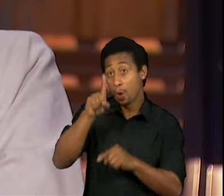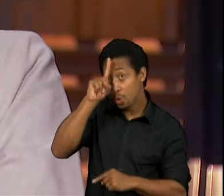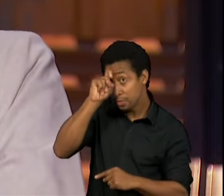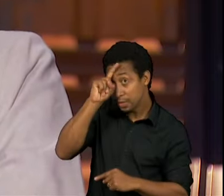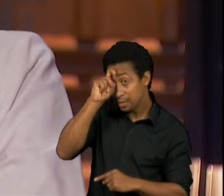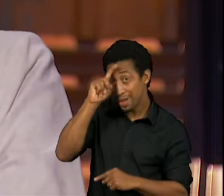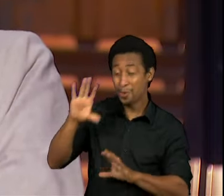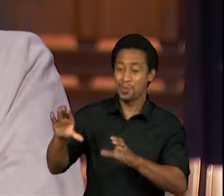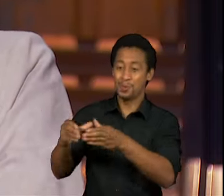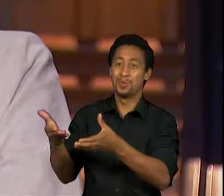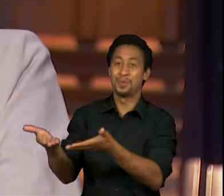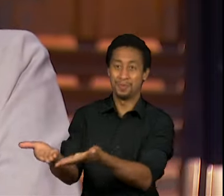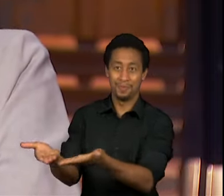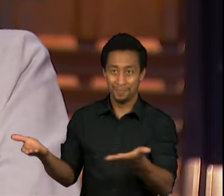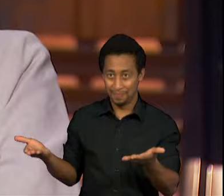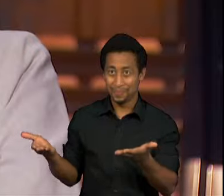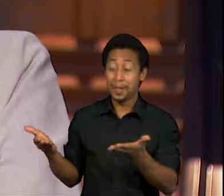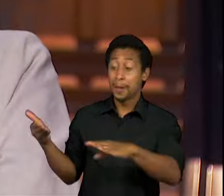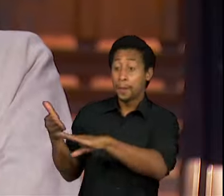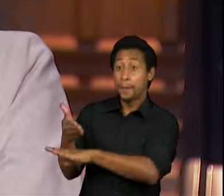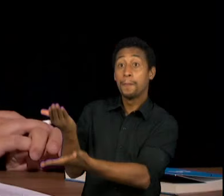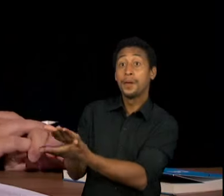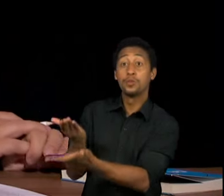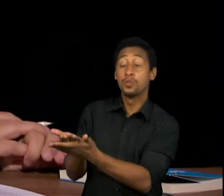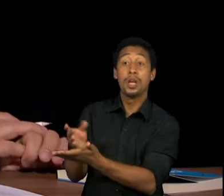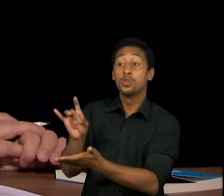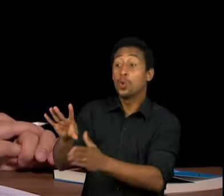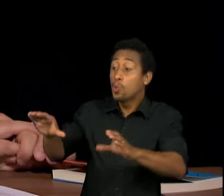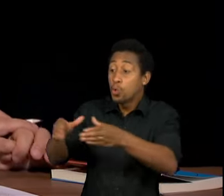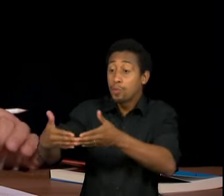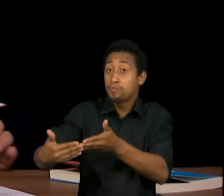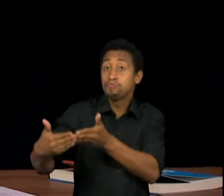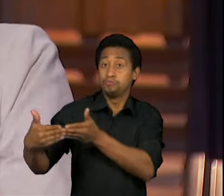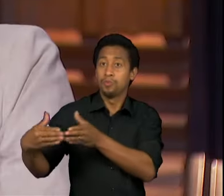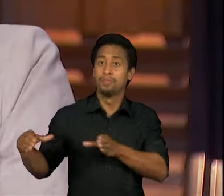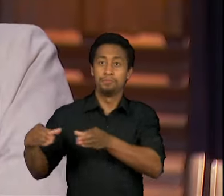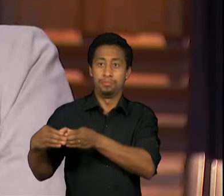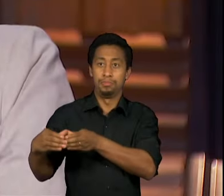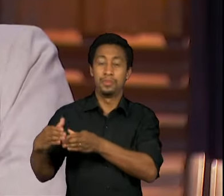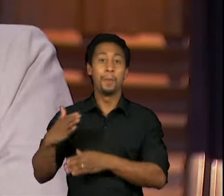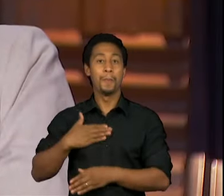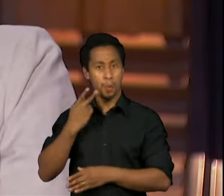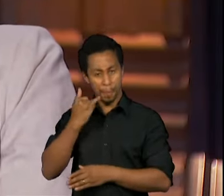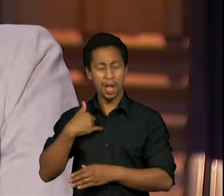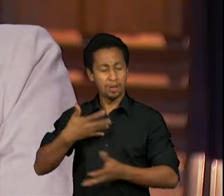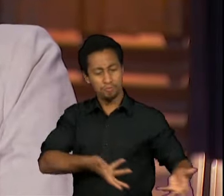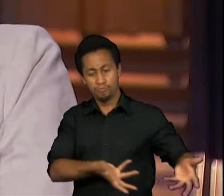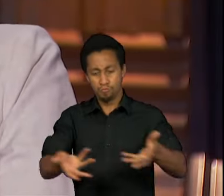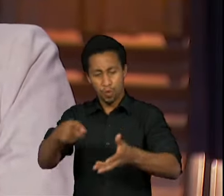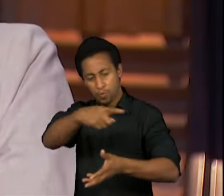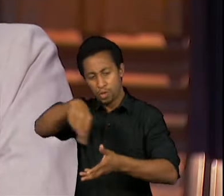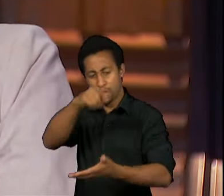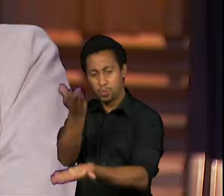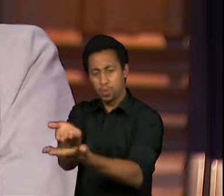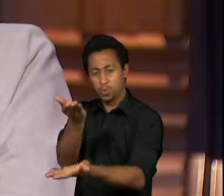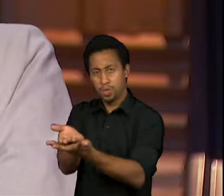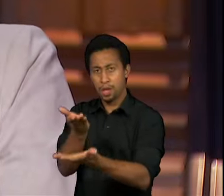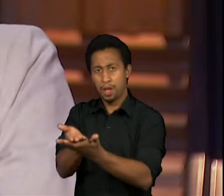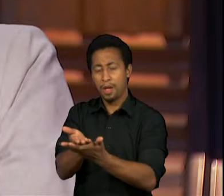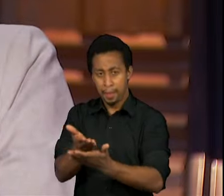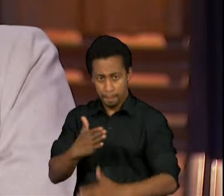dos estivadores capô de estudar filhas e netas estivadores era excelente do meu pai foi essa figura não tem que estudar filha